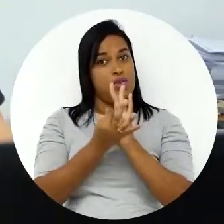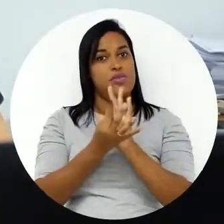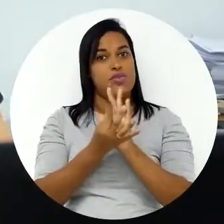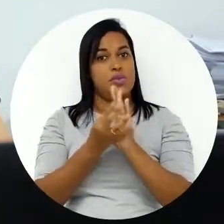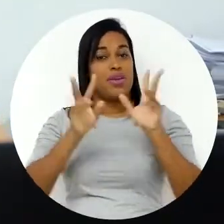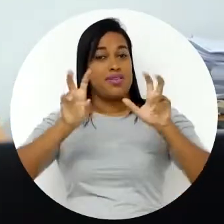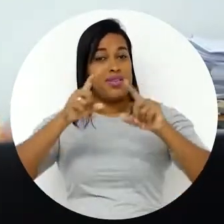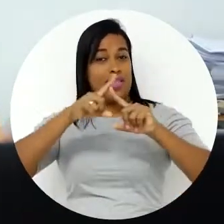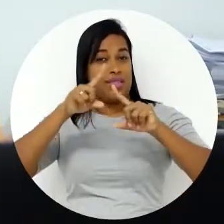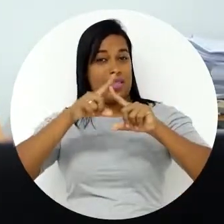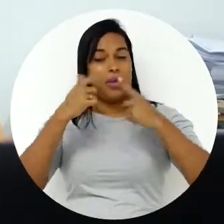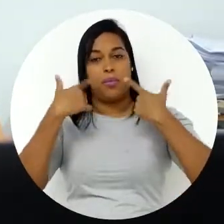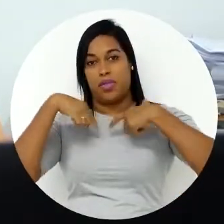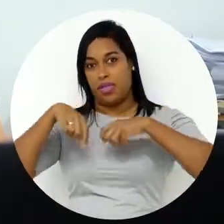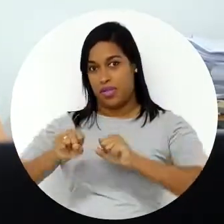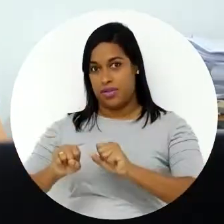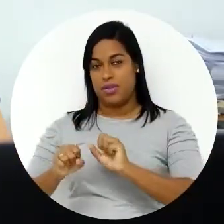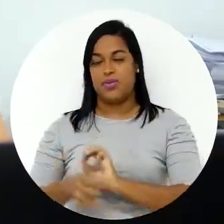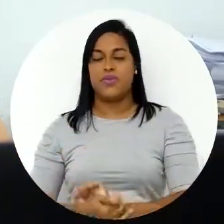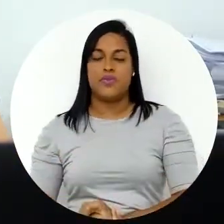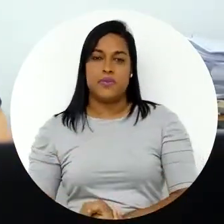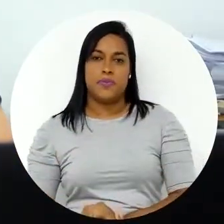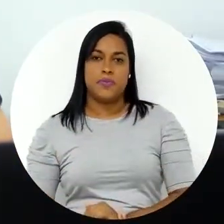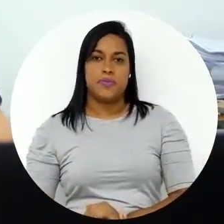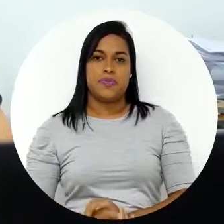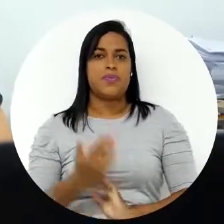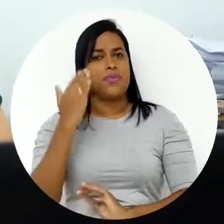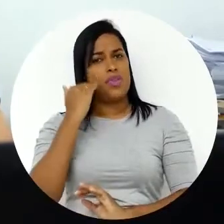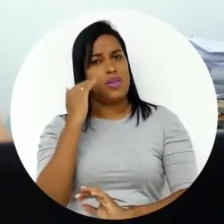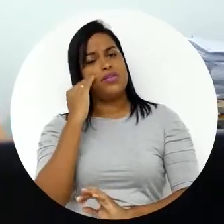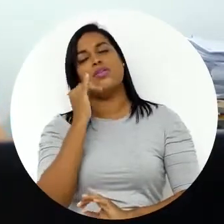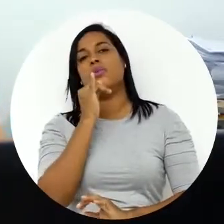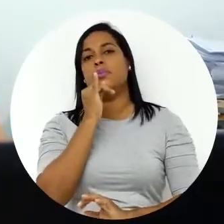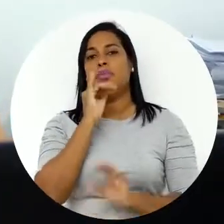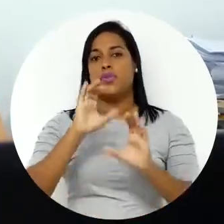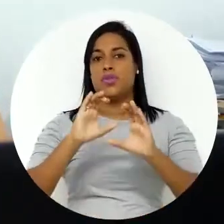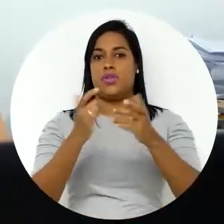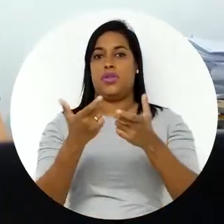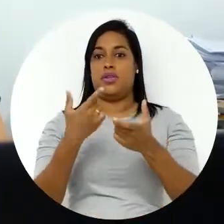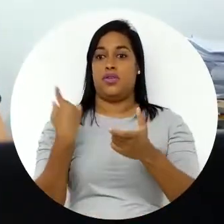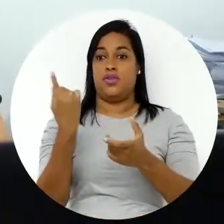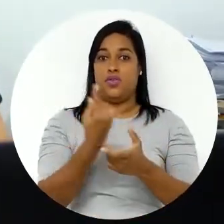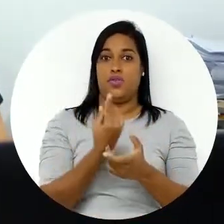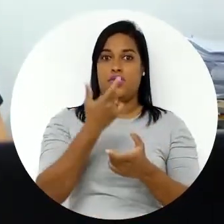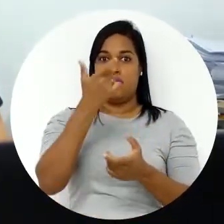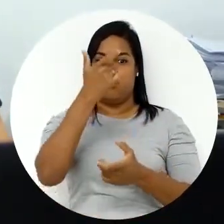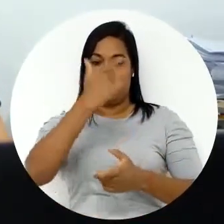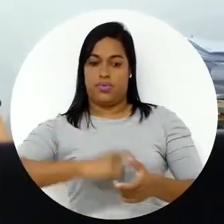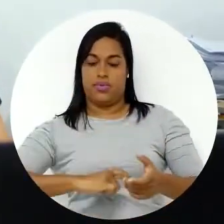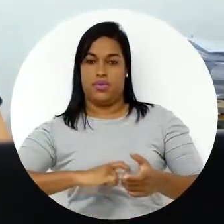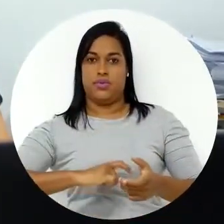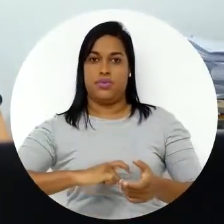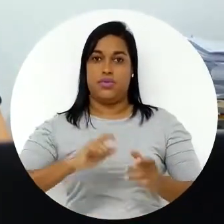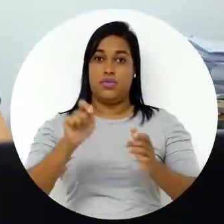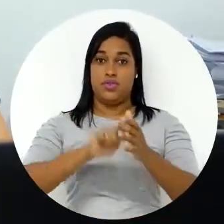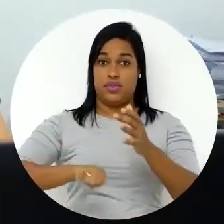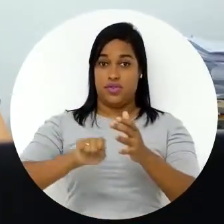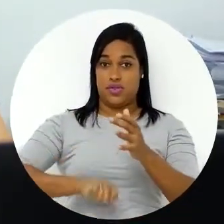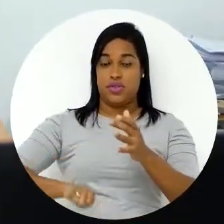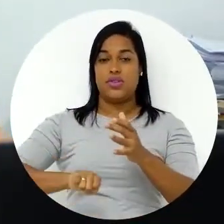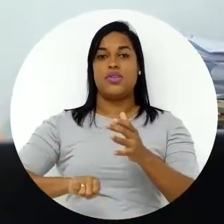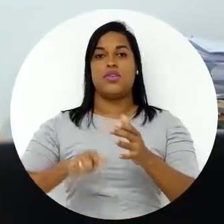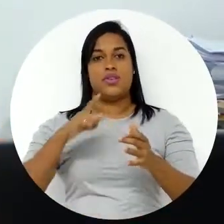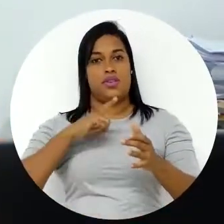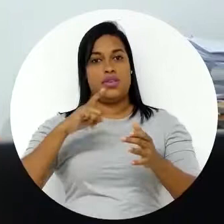texto e esse tipo de linguagem, né? A gente sabe muito bem que hoje em dia a nossa cultura